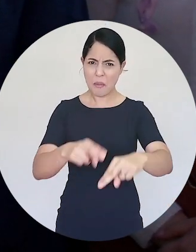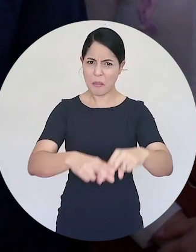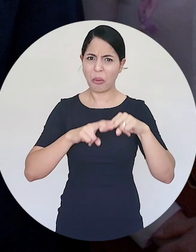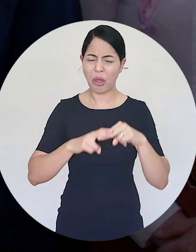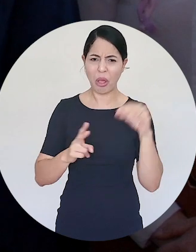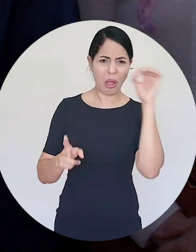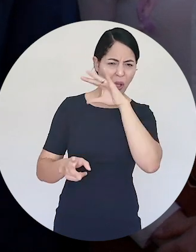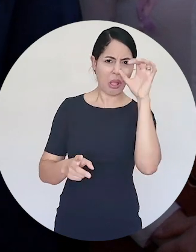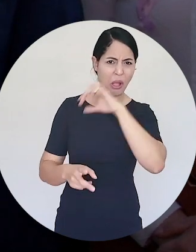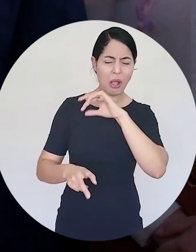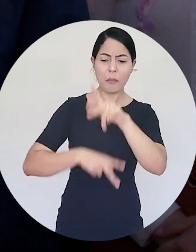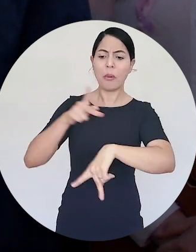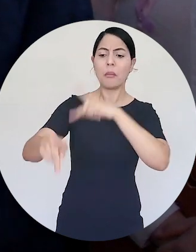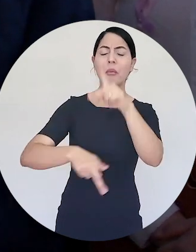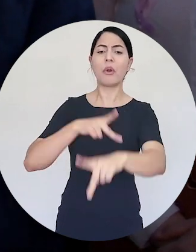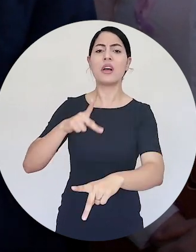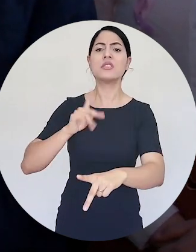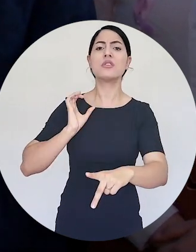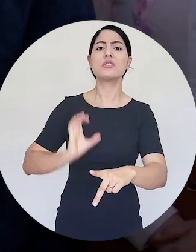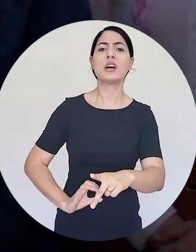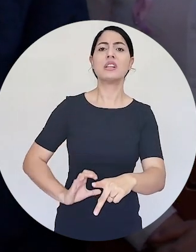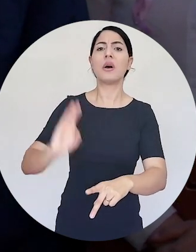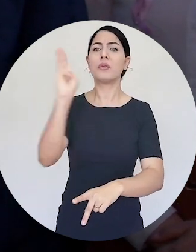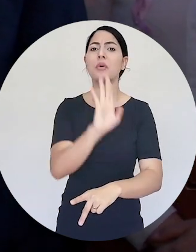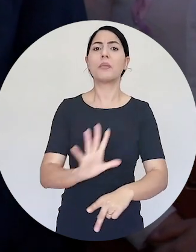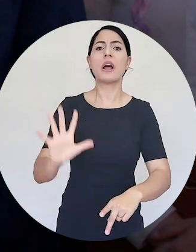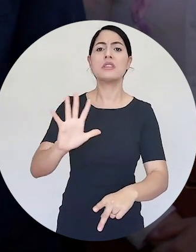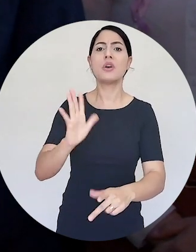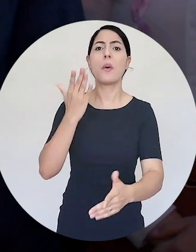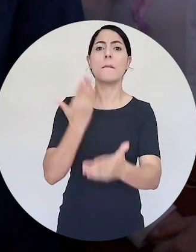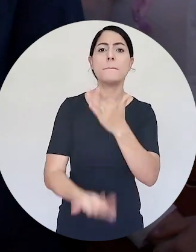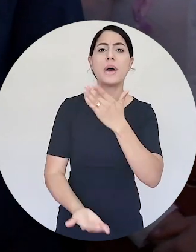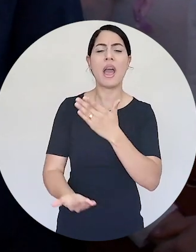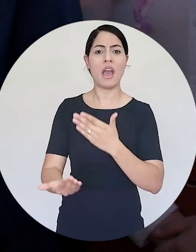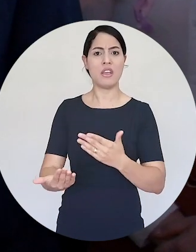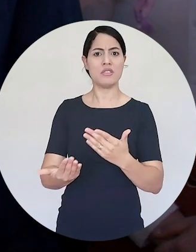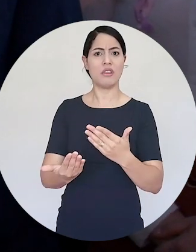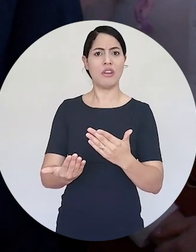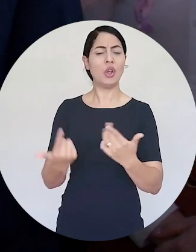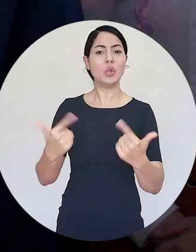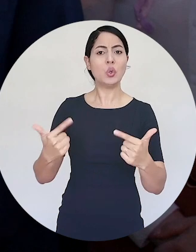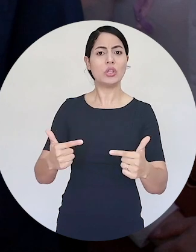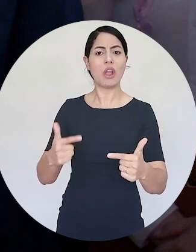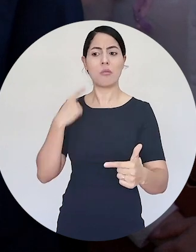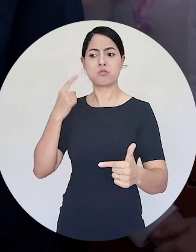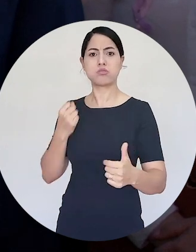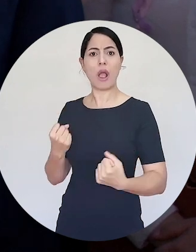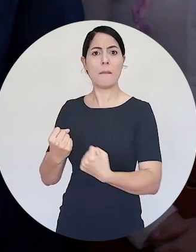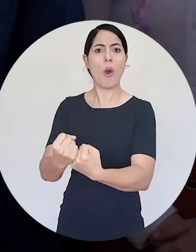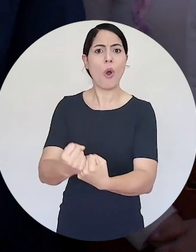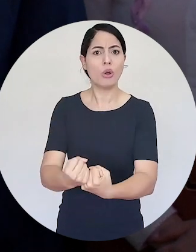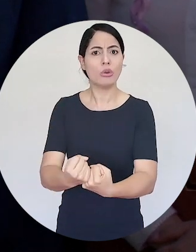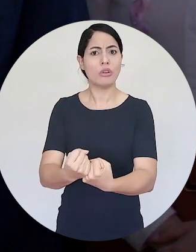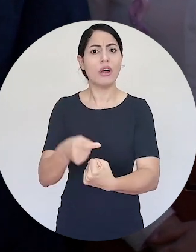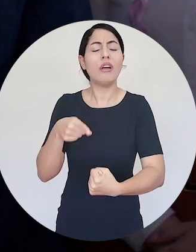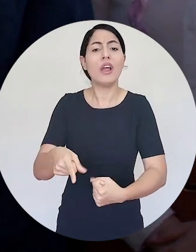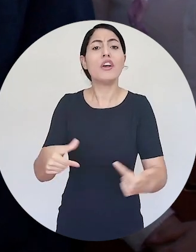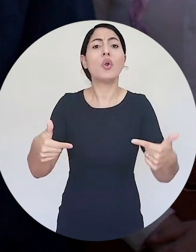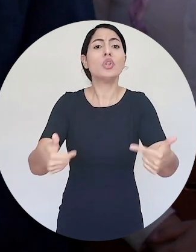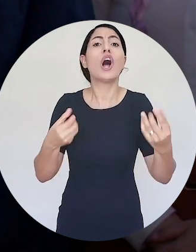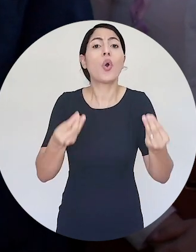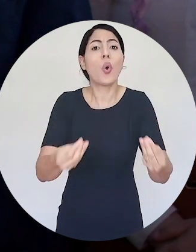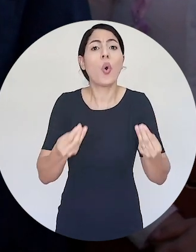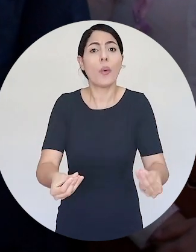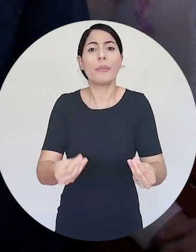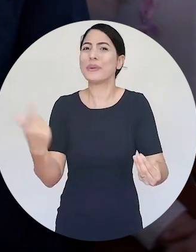num calvário a vida do cidadão que, desprotegido, sem acesso ao seu advogado, não tem a menor chance